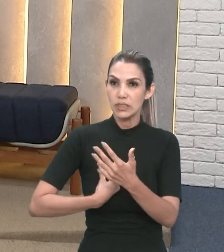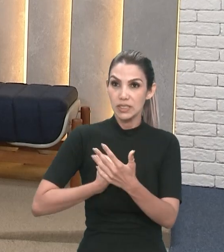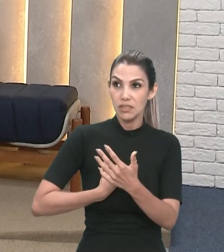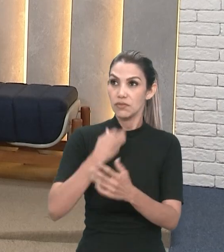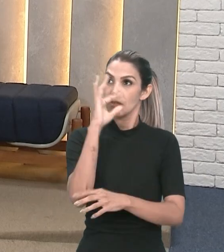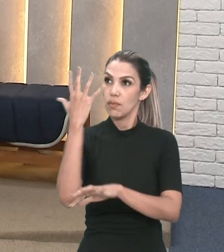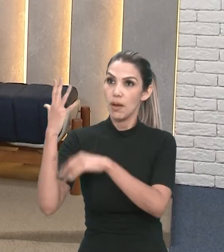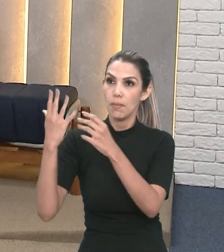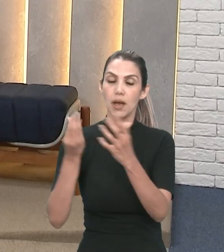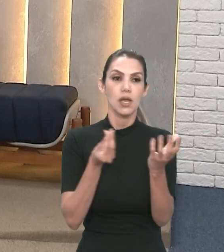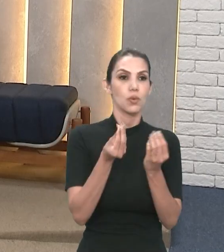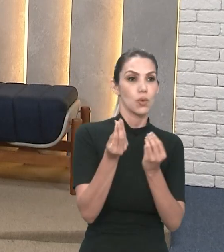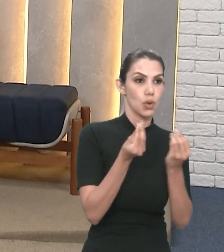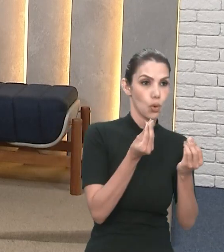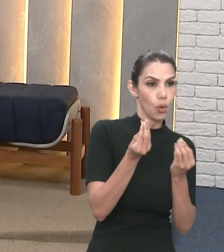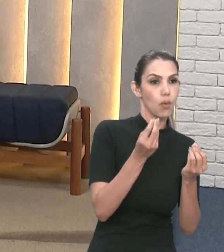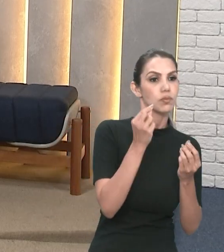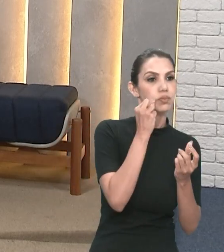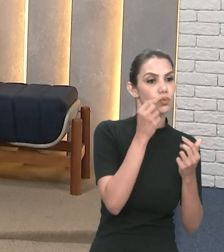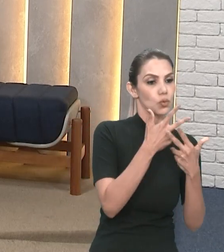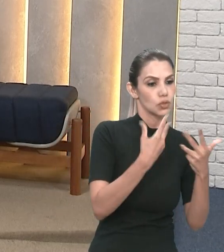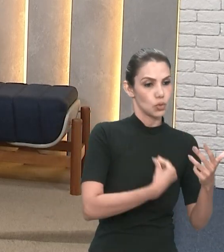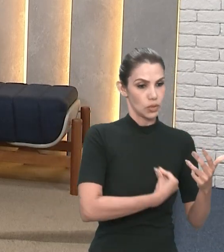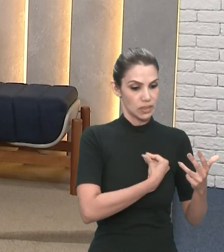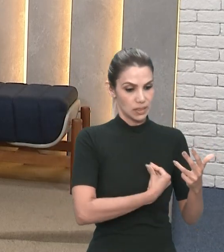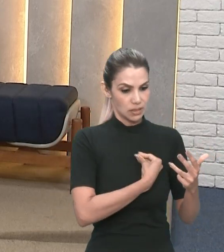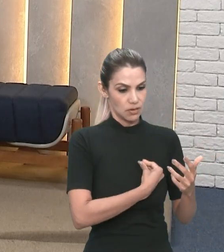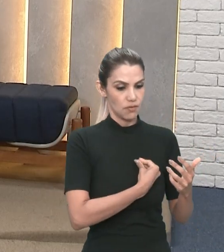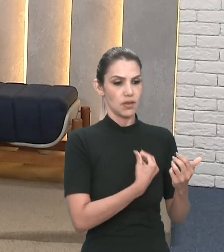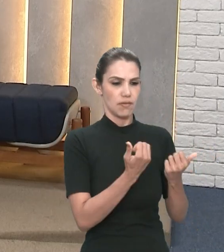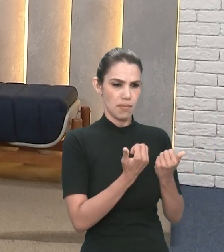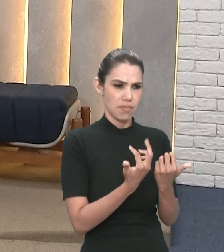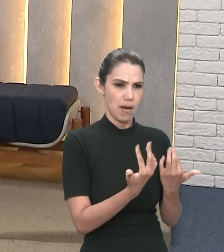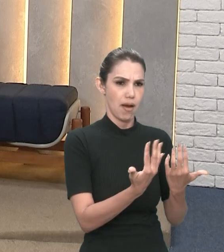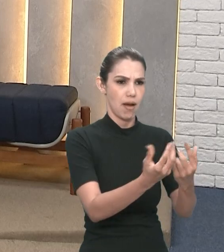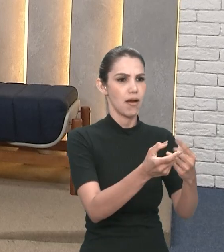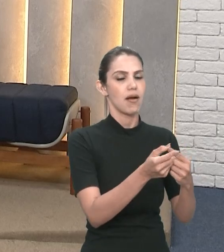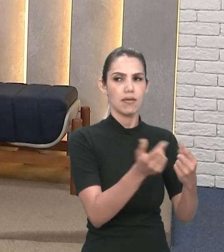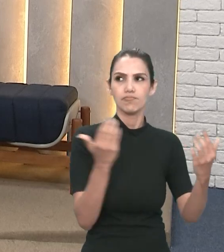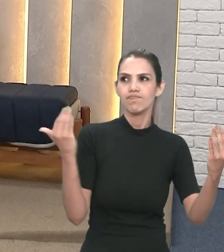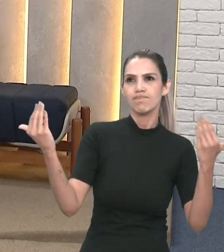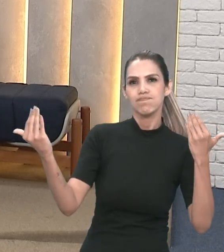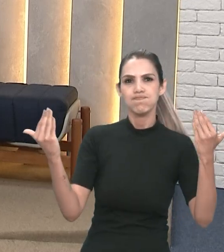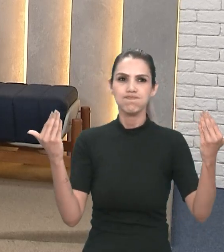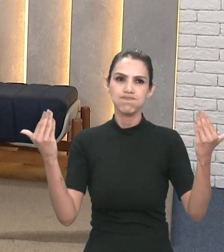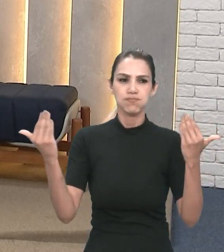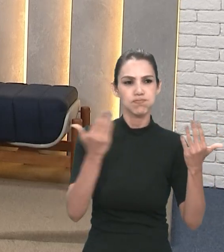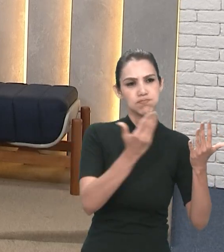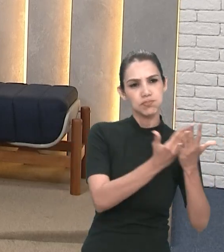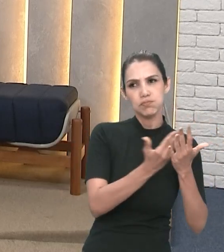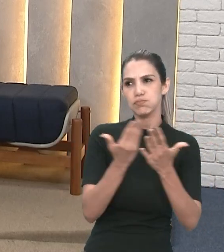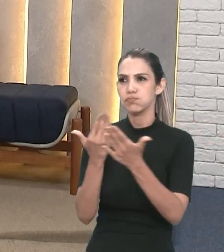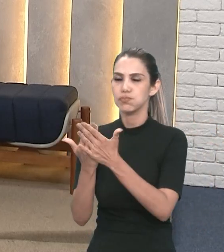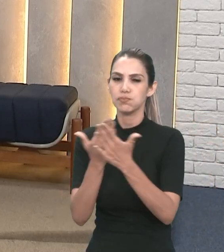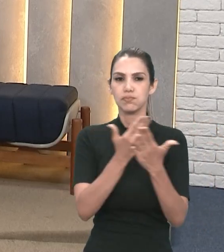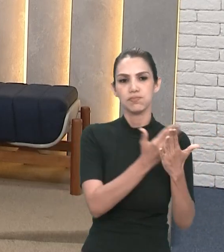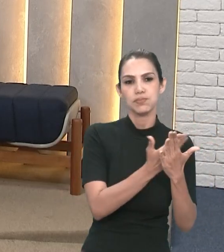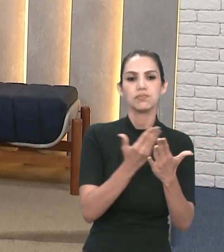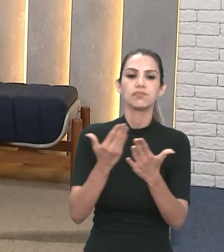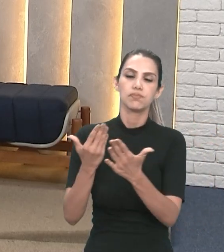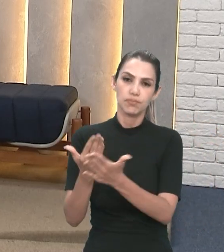era a espécie de roedores em uma área mais conservada. E aí também veio a riqueza e a abundância desses parasitas, tanto nessas